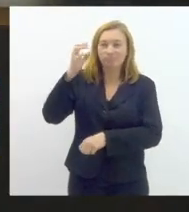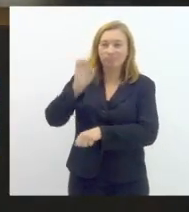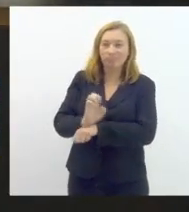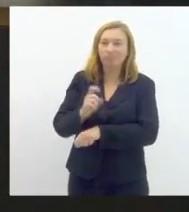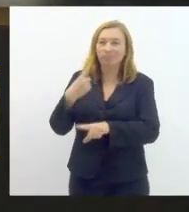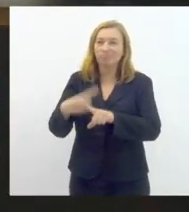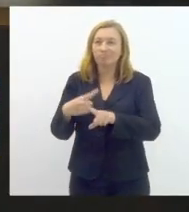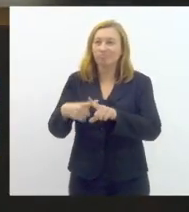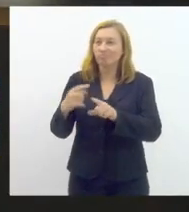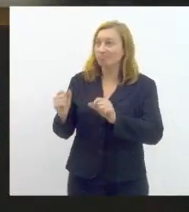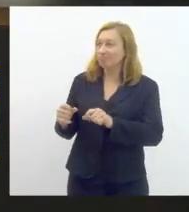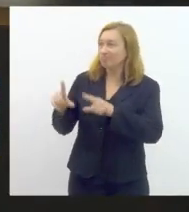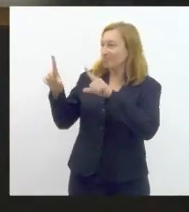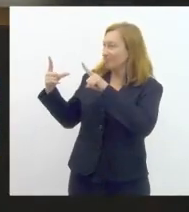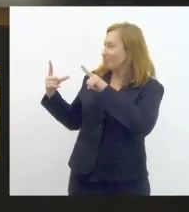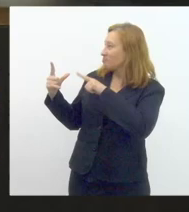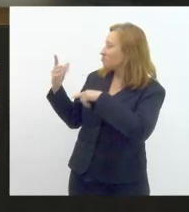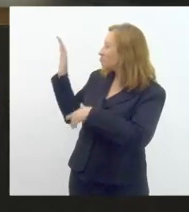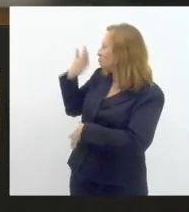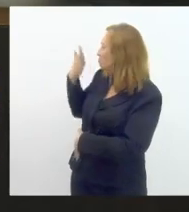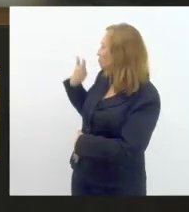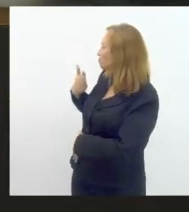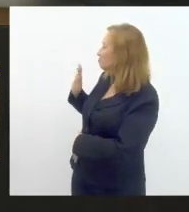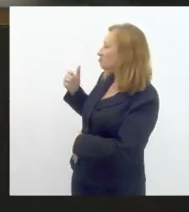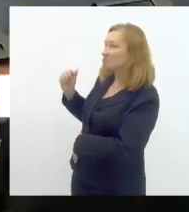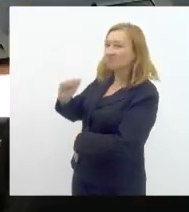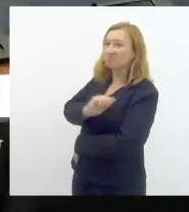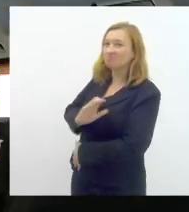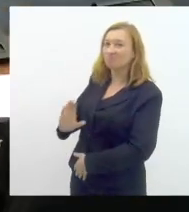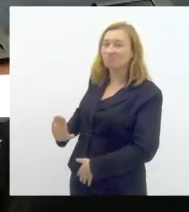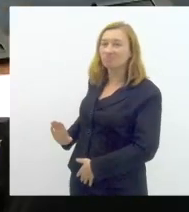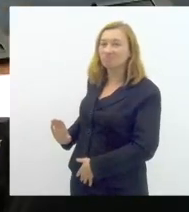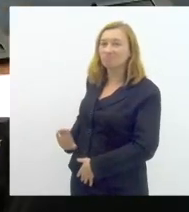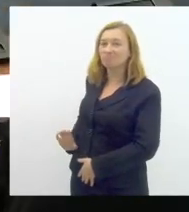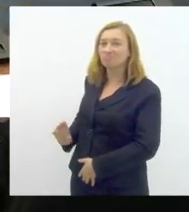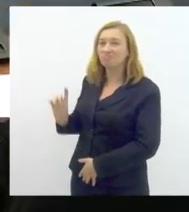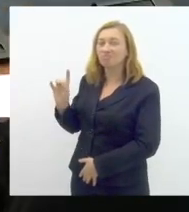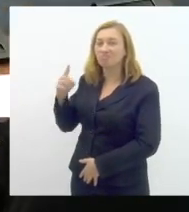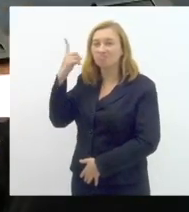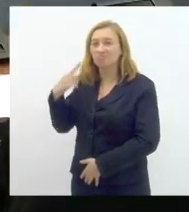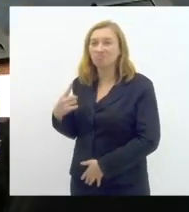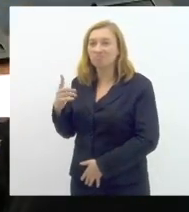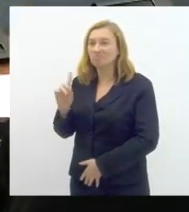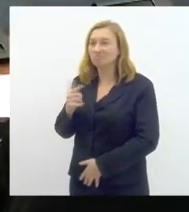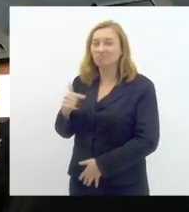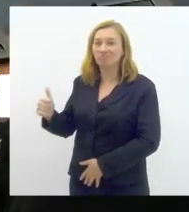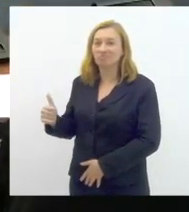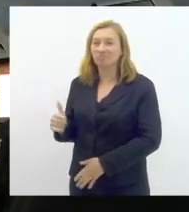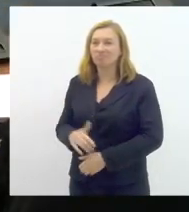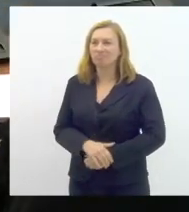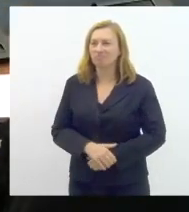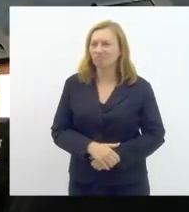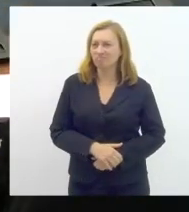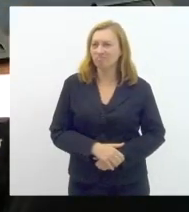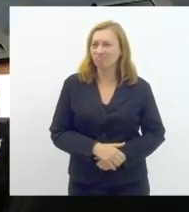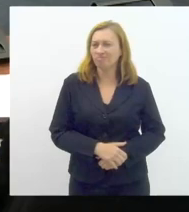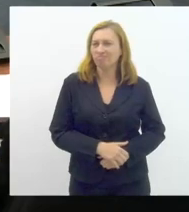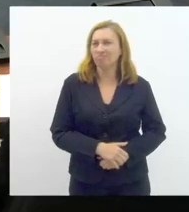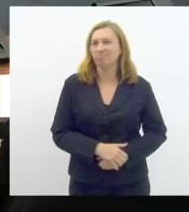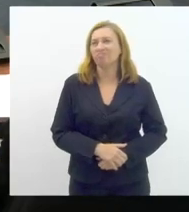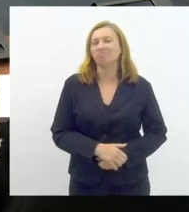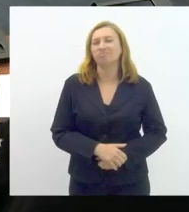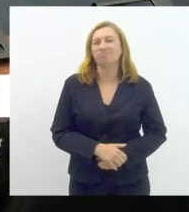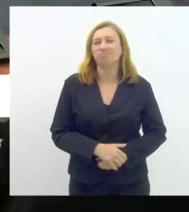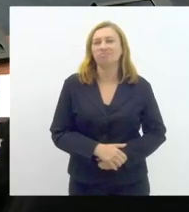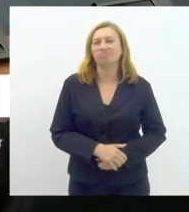porque olha esse painel aqui, não tem mais André Siciliano nem Dani Monteiro. Acabou. Tem problema, faz bem. Está conosco aqui o